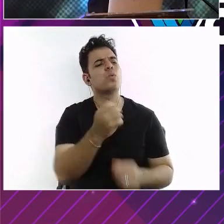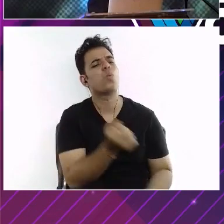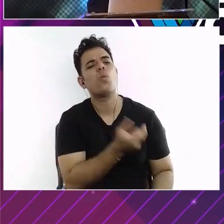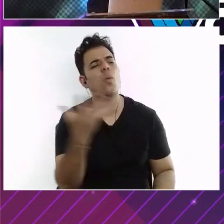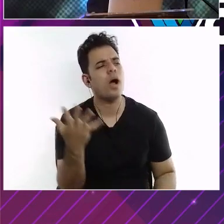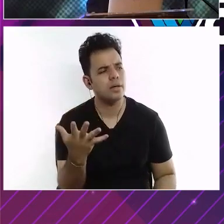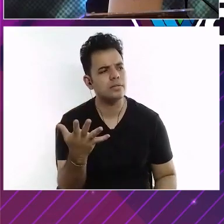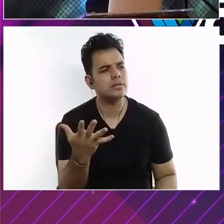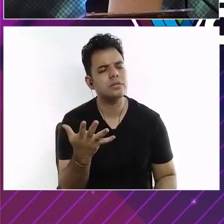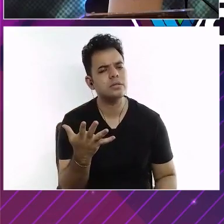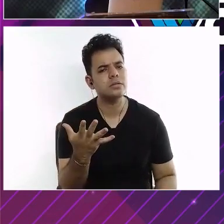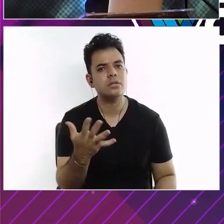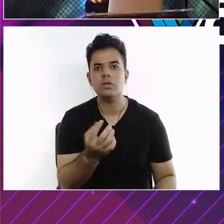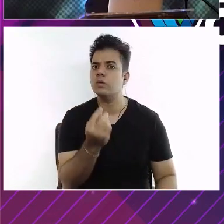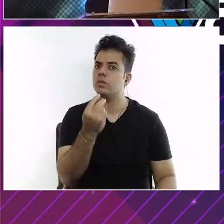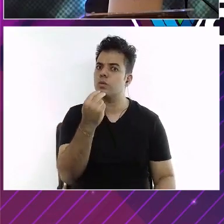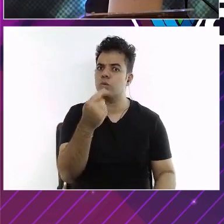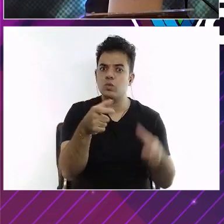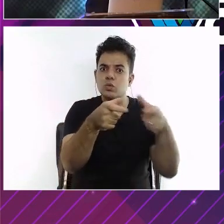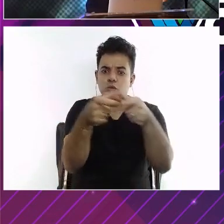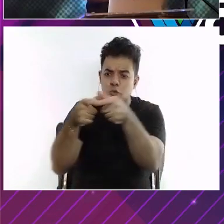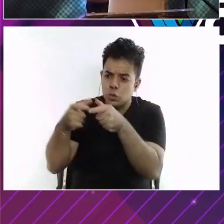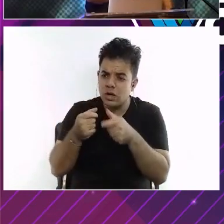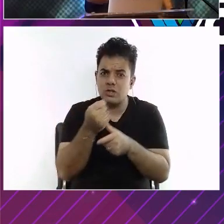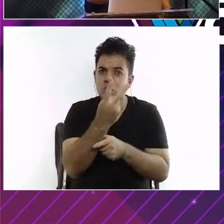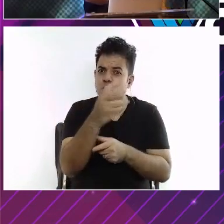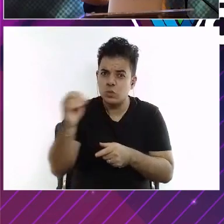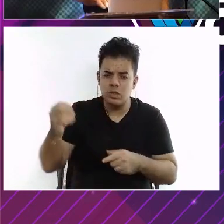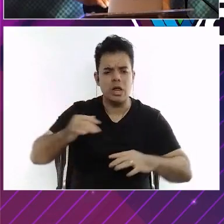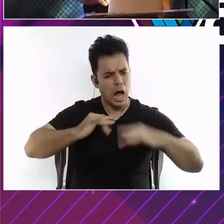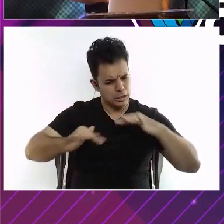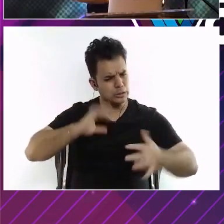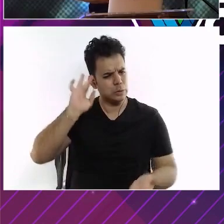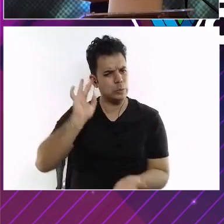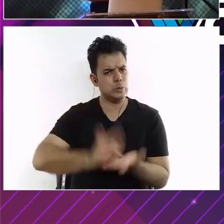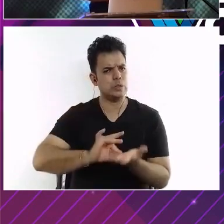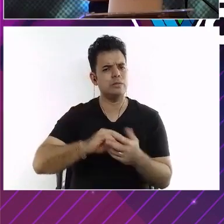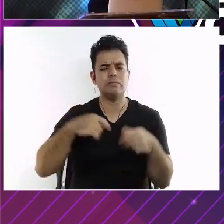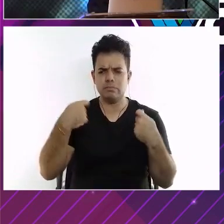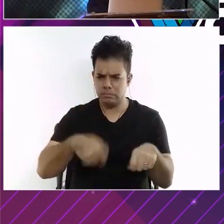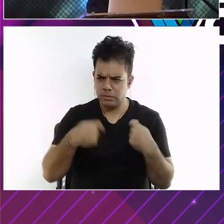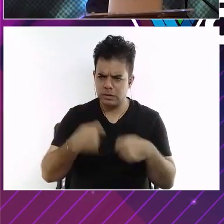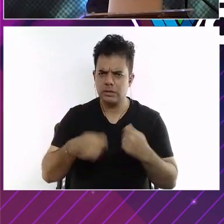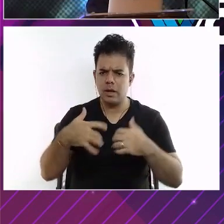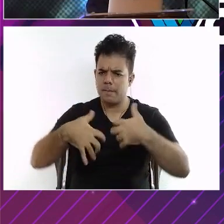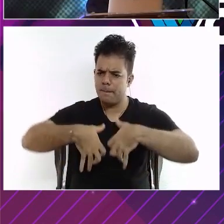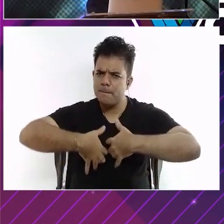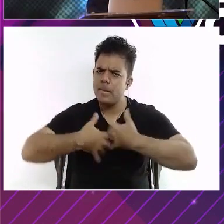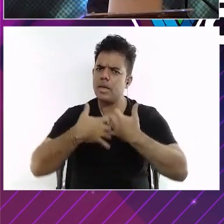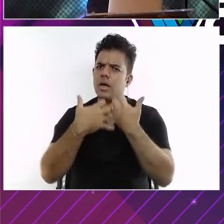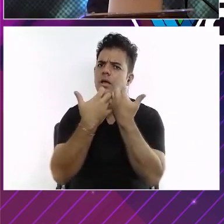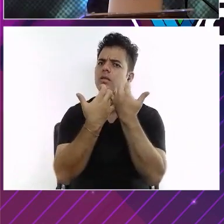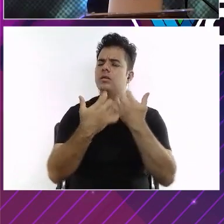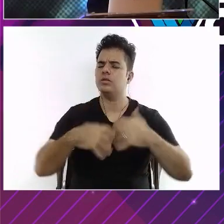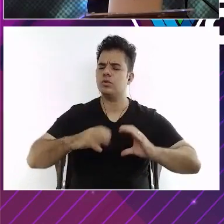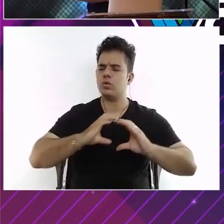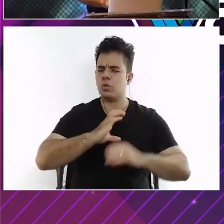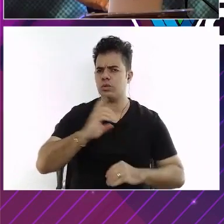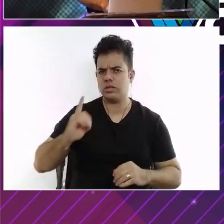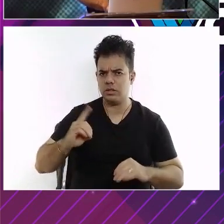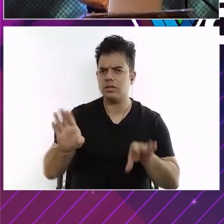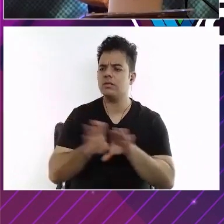temos 200 squads. E eles são ágeis mesmo. A gente precisa de mais mecanismos de coordenação. Vez por outra tem que ter uma